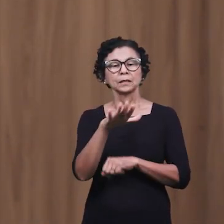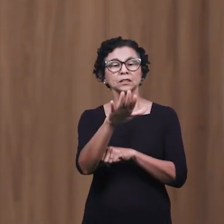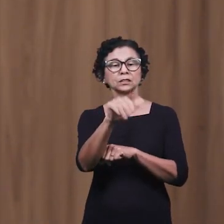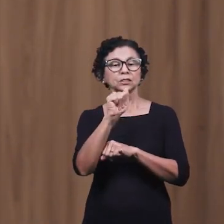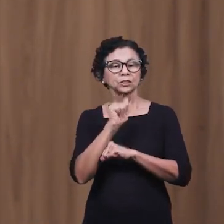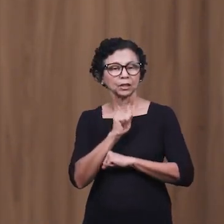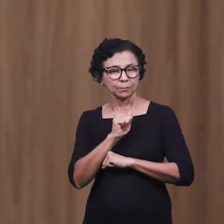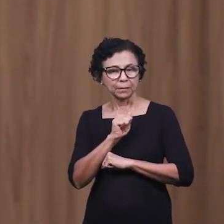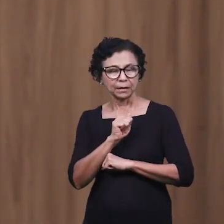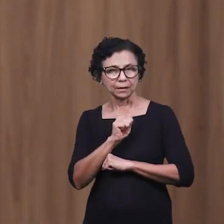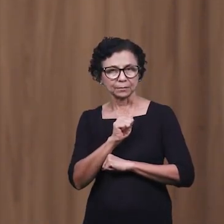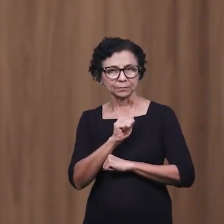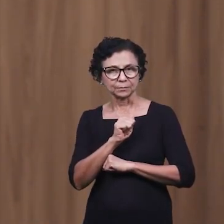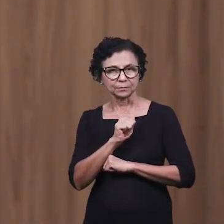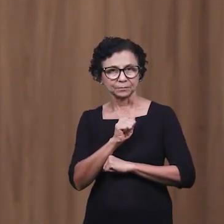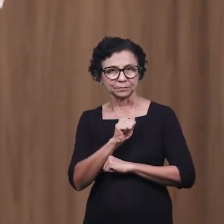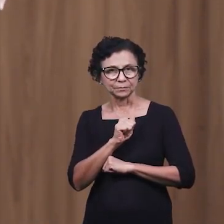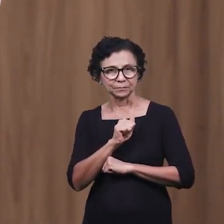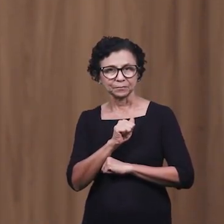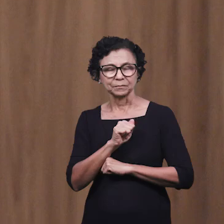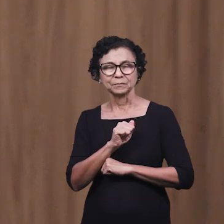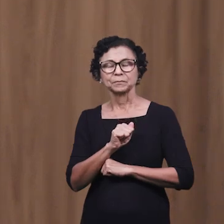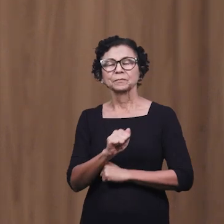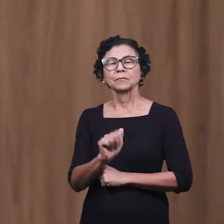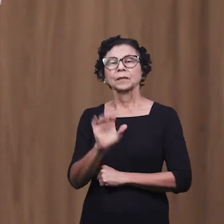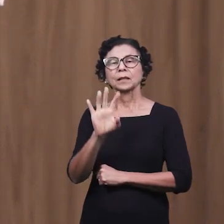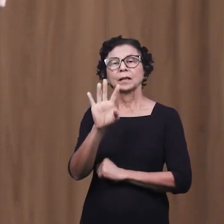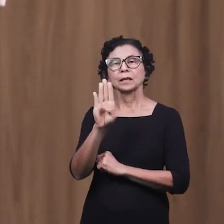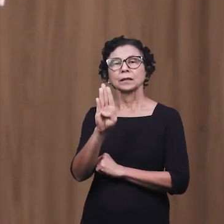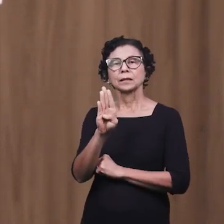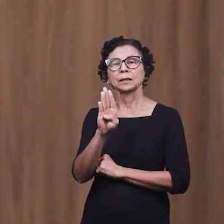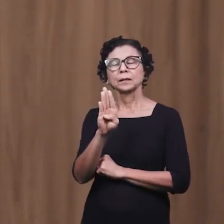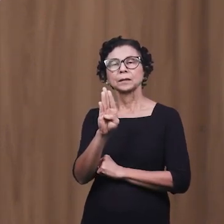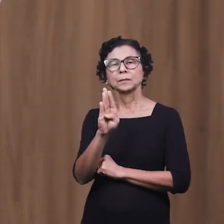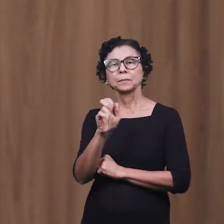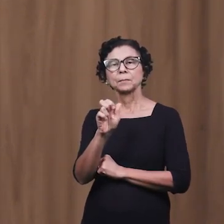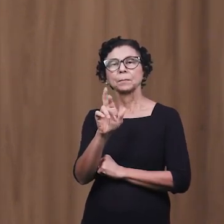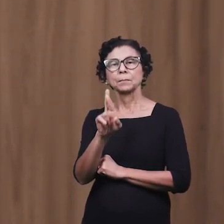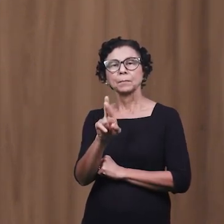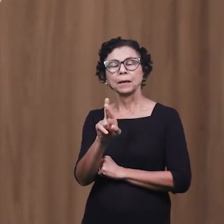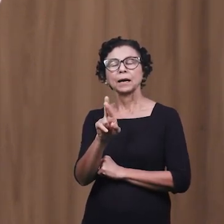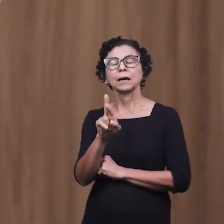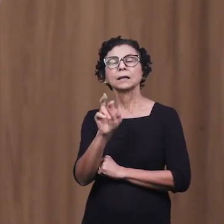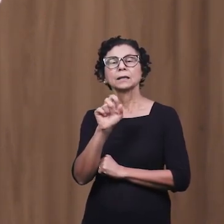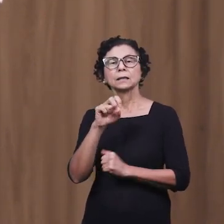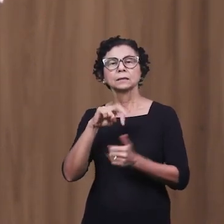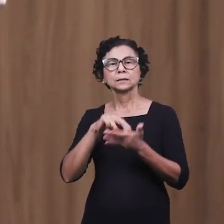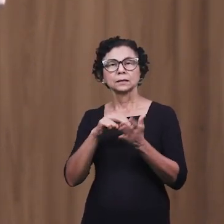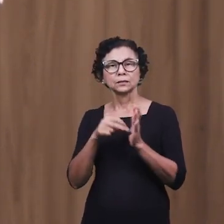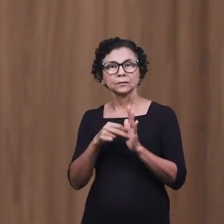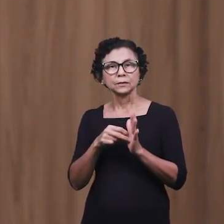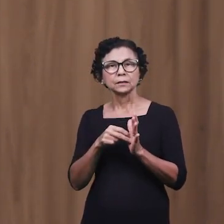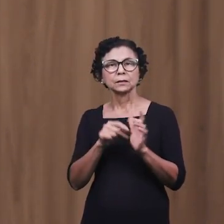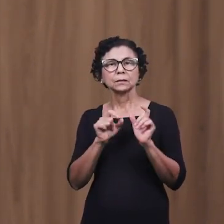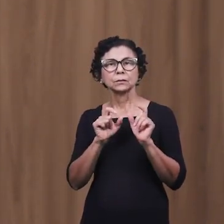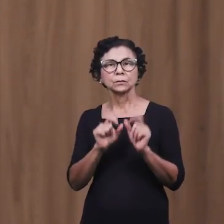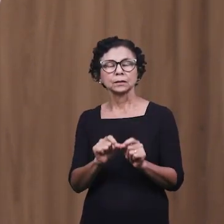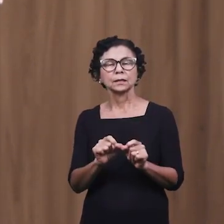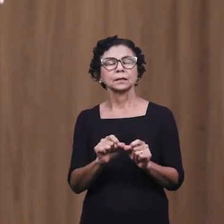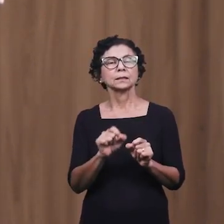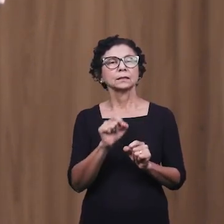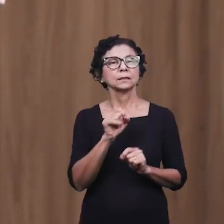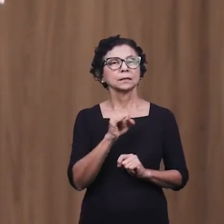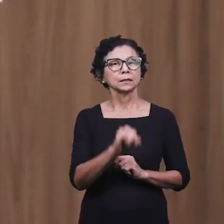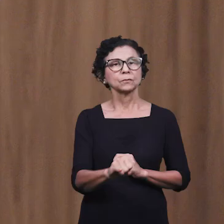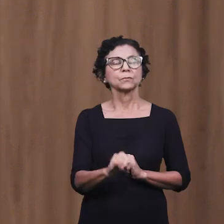Bar é criado, aquele que, né, ouviu a voz, né, que